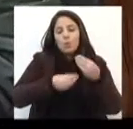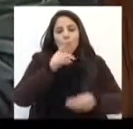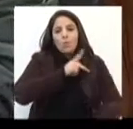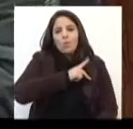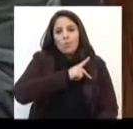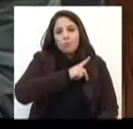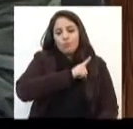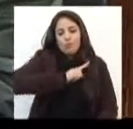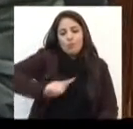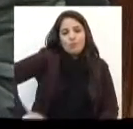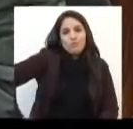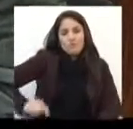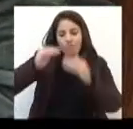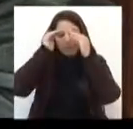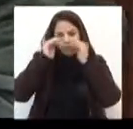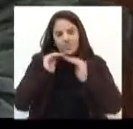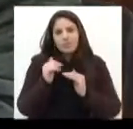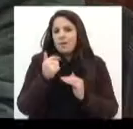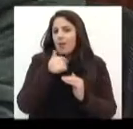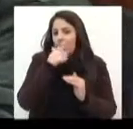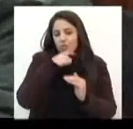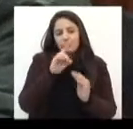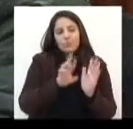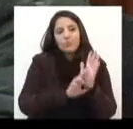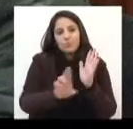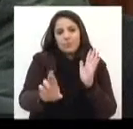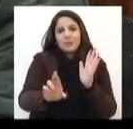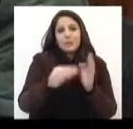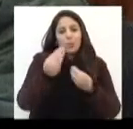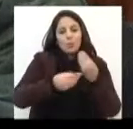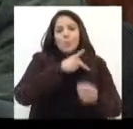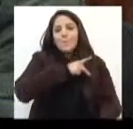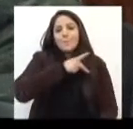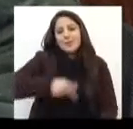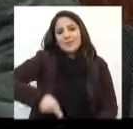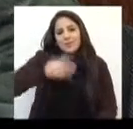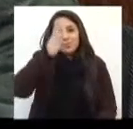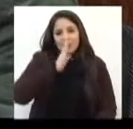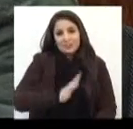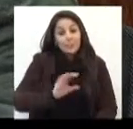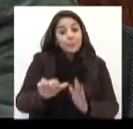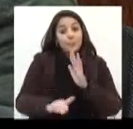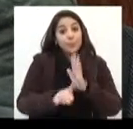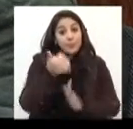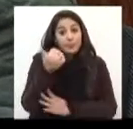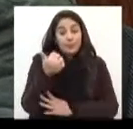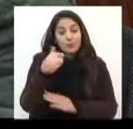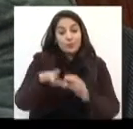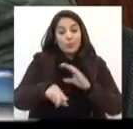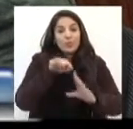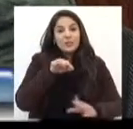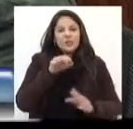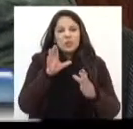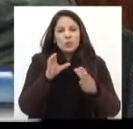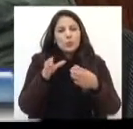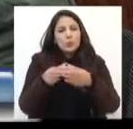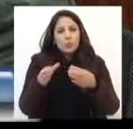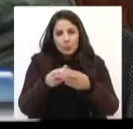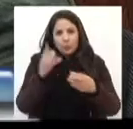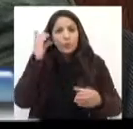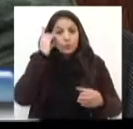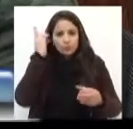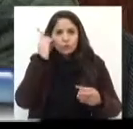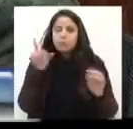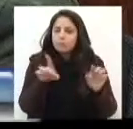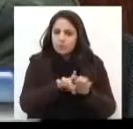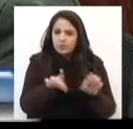governo respeitável, ou seja, ele não me representa enquanto presidente do Brasil. Primeiro porque ele foi eleito numa chapa com a Dilma, de candidata a